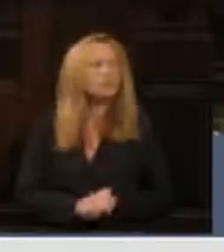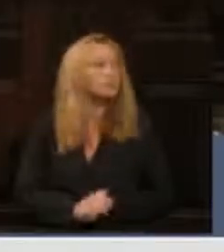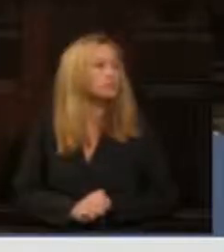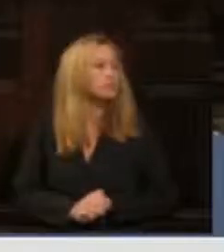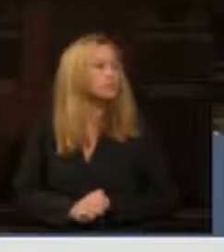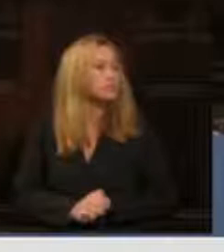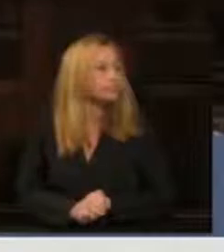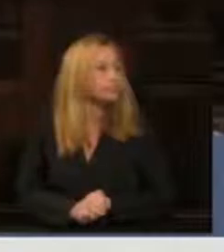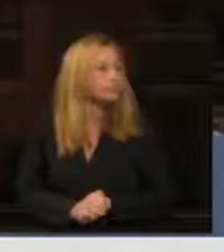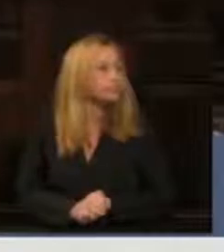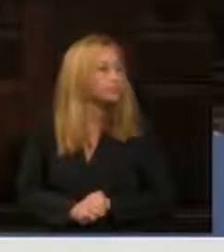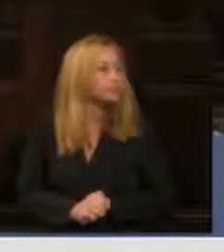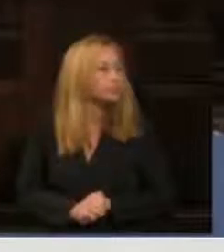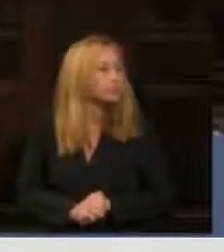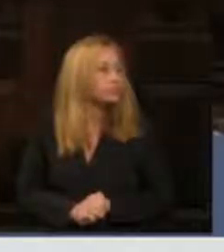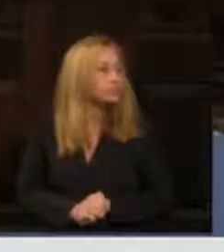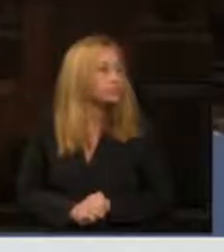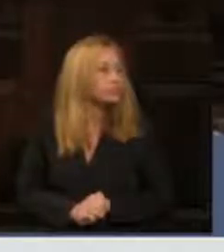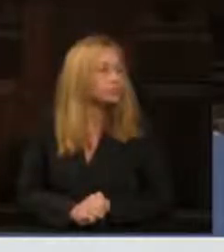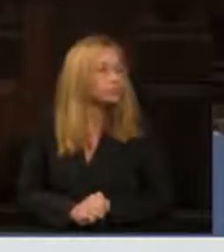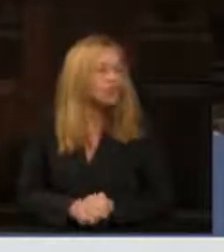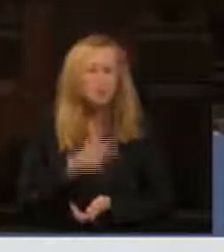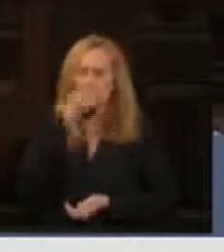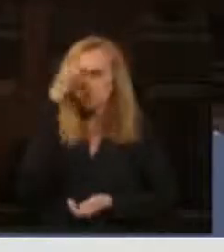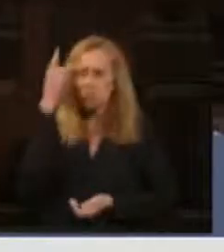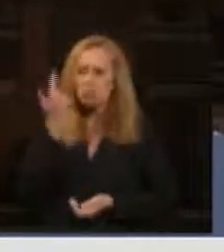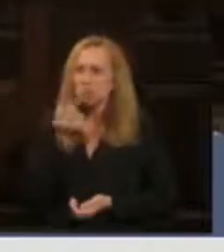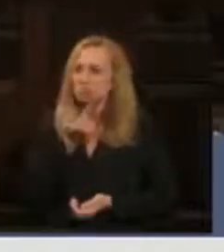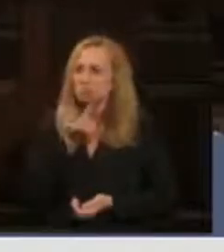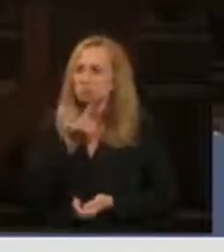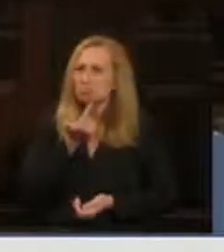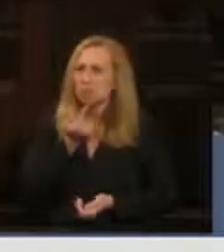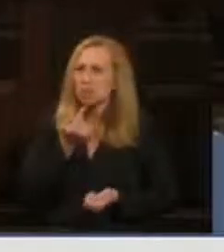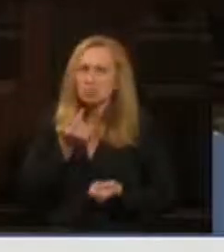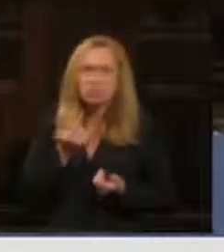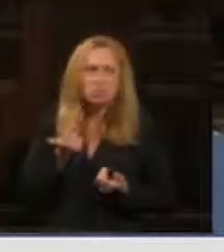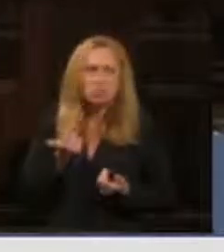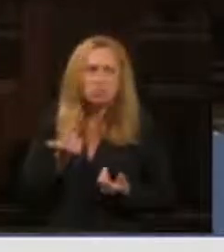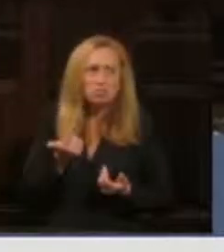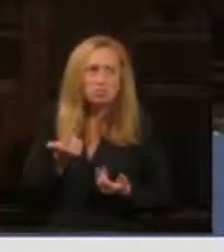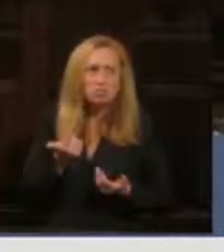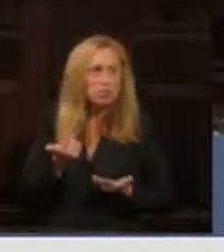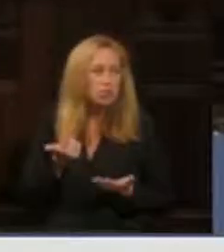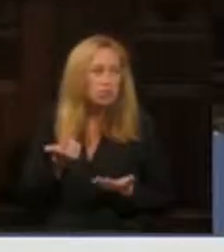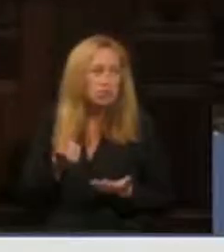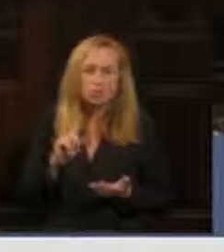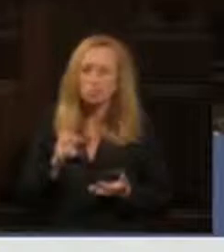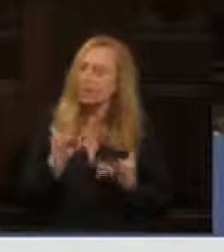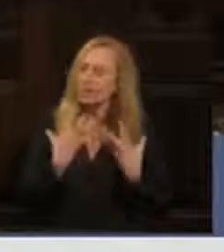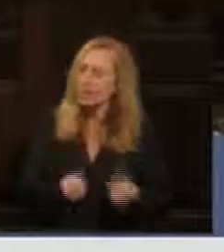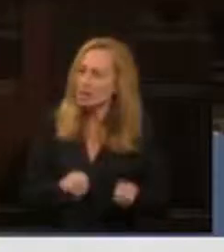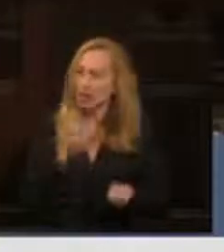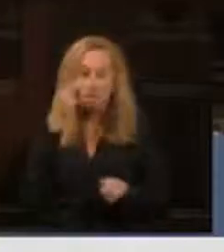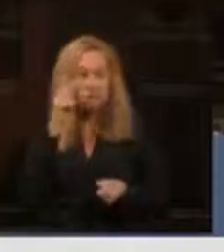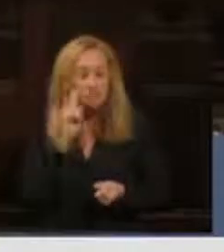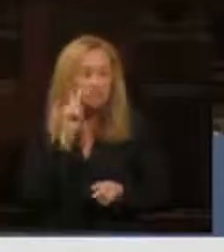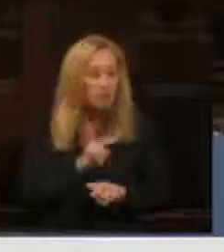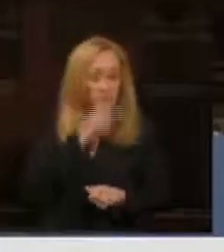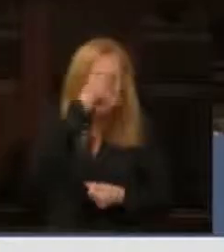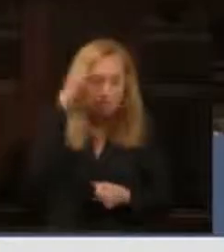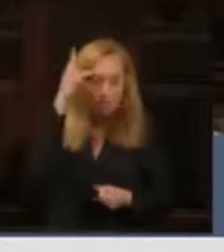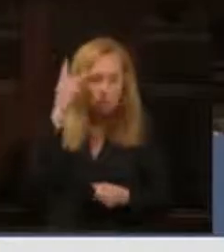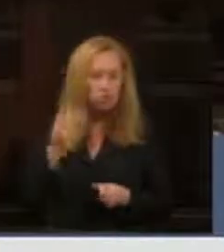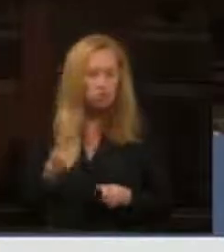sociedade, que não é capaz de se acostumar a ver pessoas negras frequentando espaços de poder. E